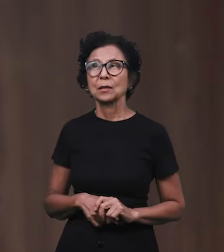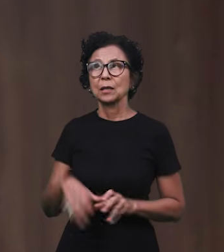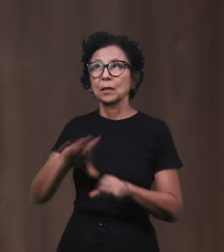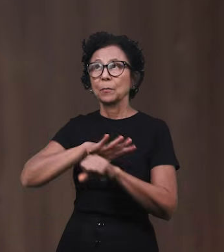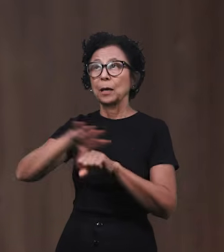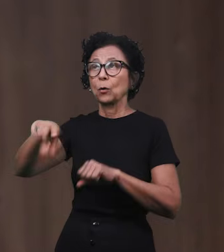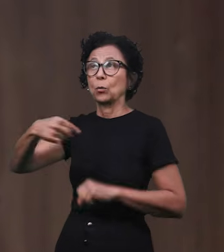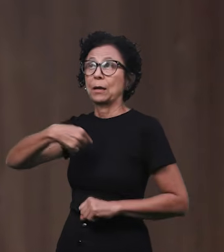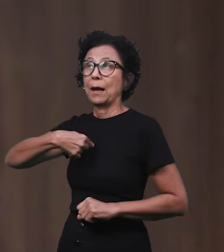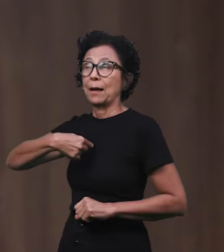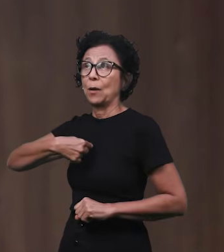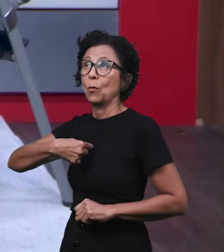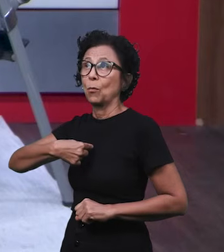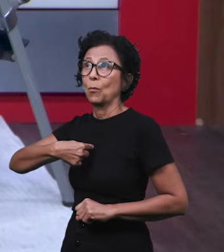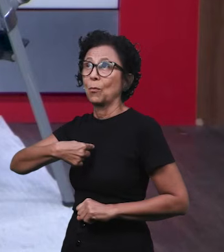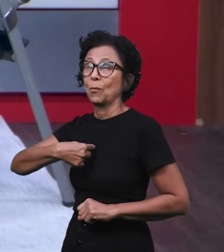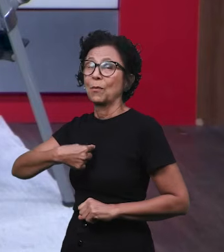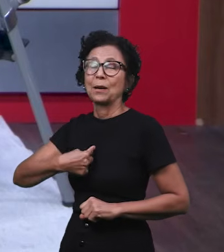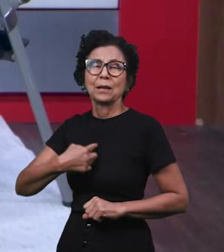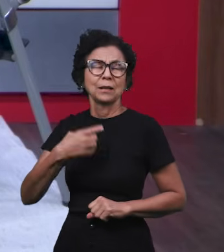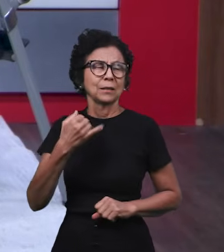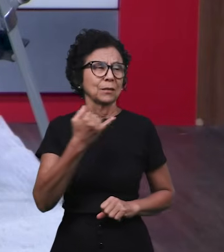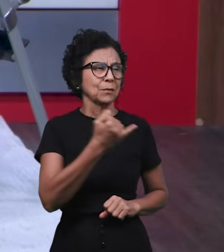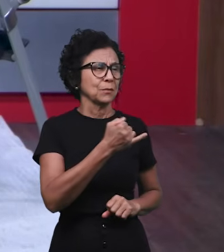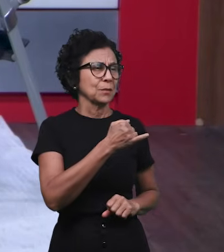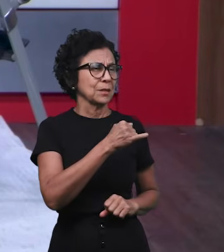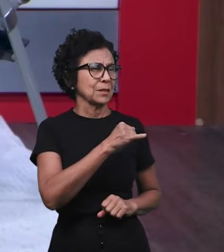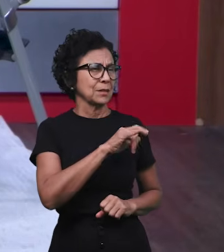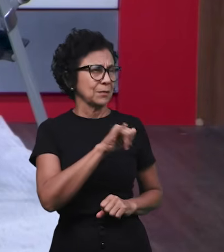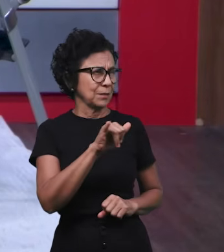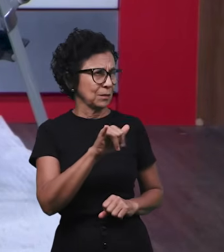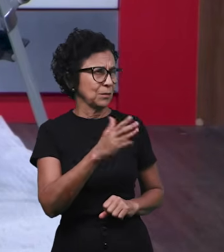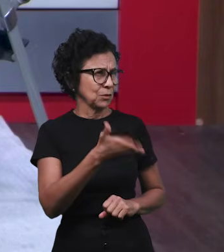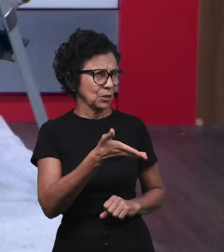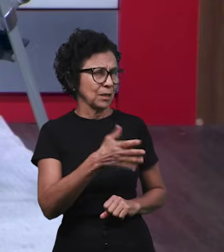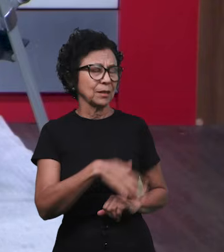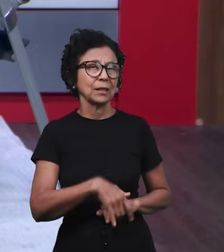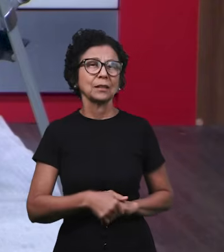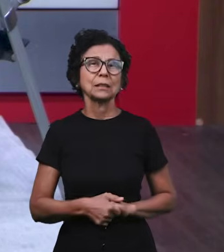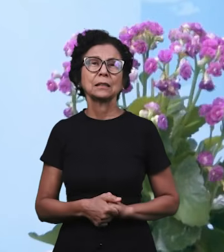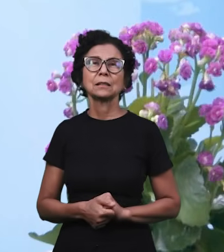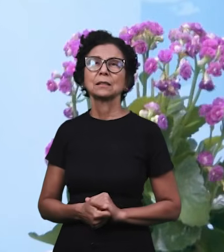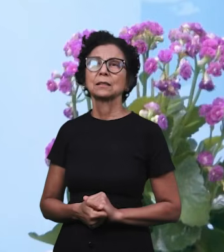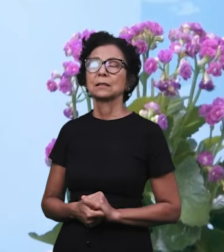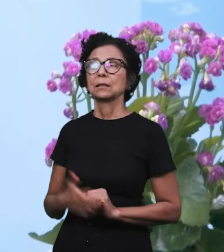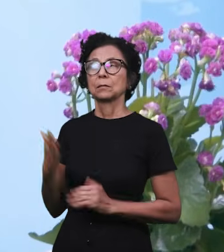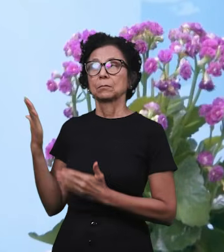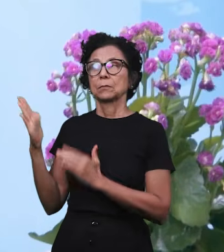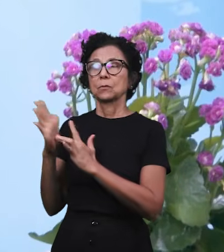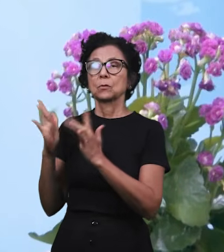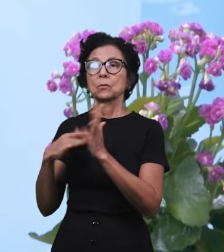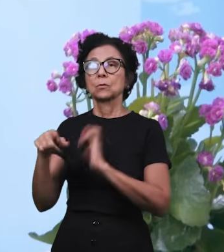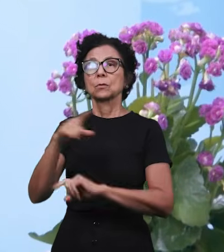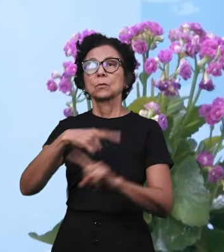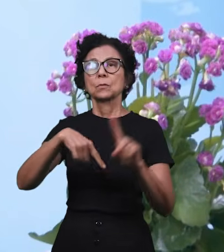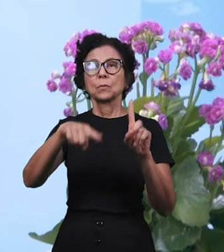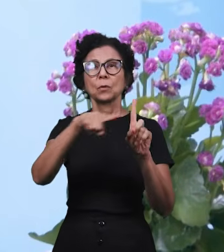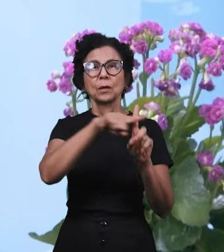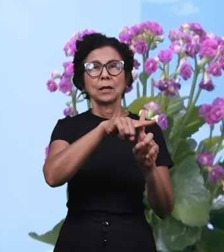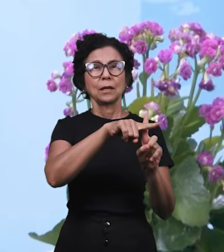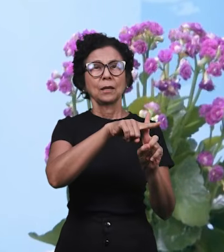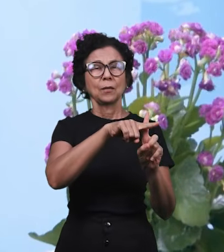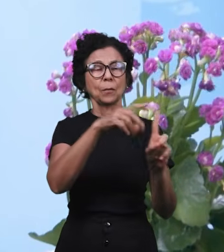né? Me enfermaste. Você tinha falado, tinha feito. Foi. Então, ó, Jesus morreu aqui,